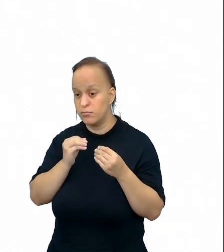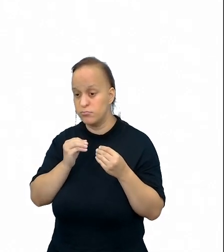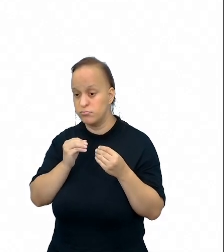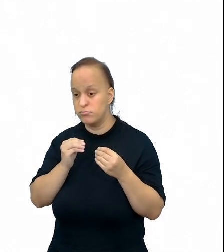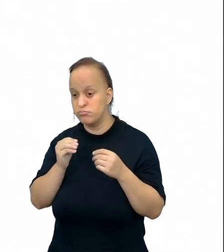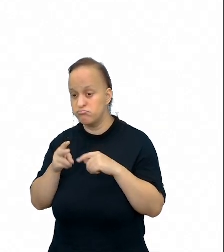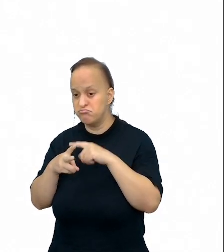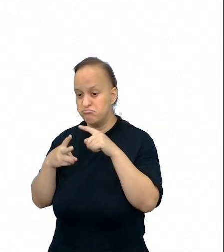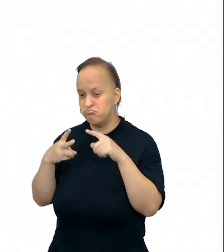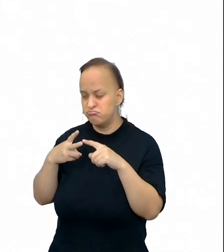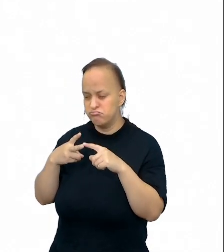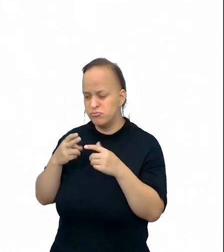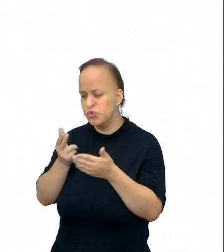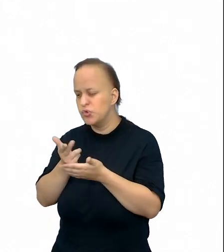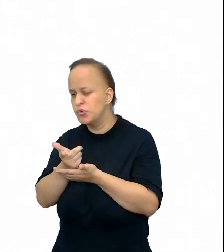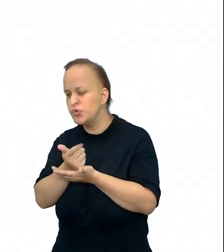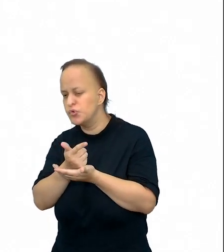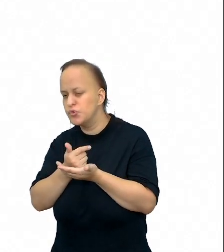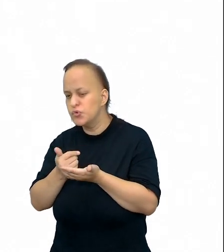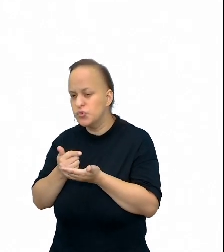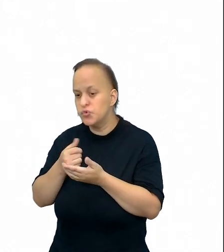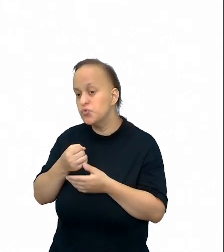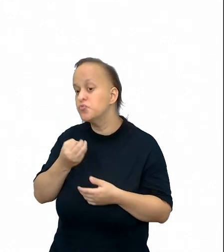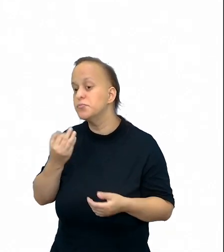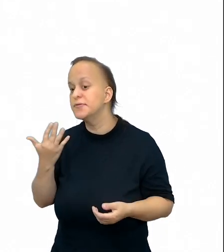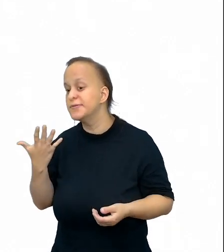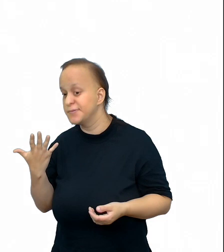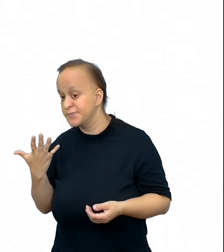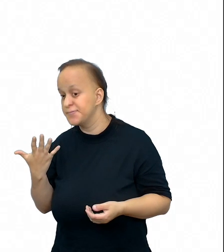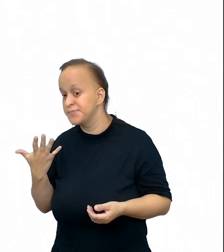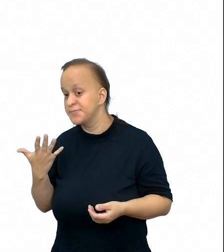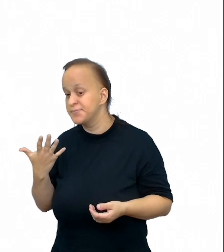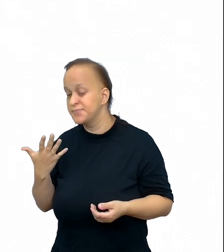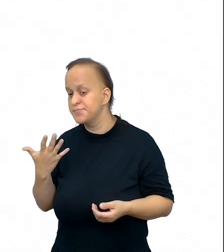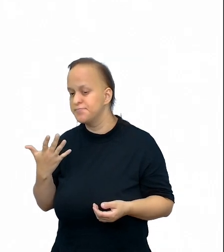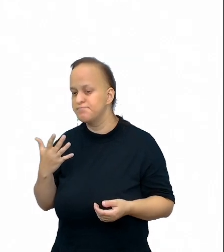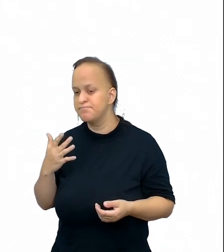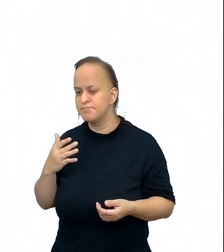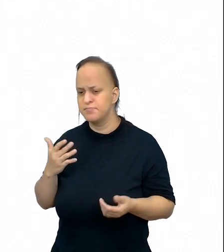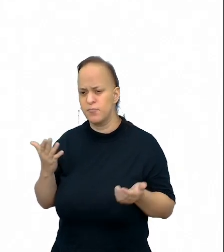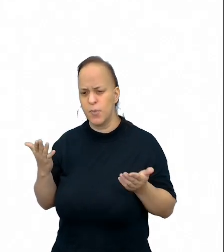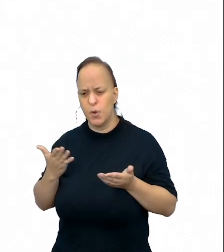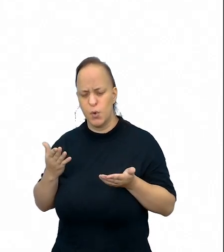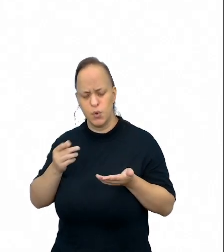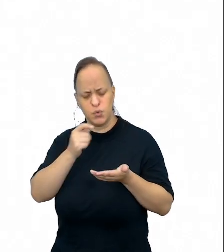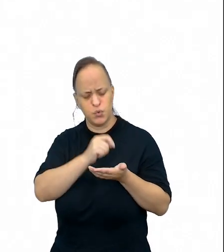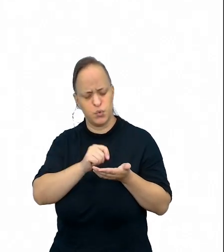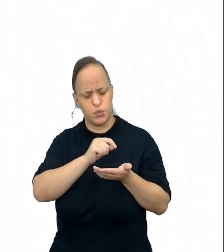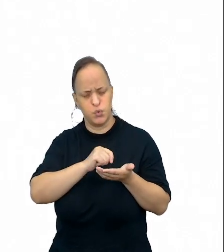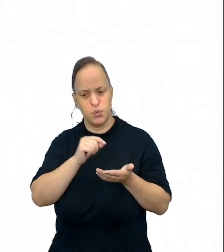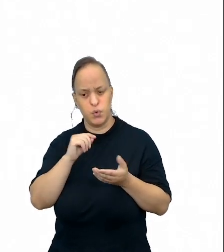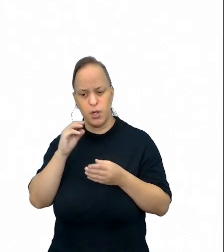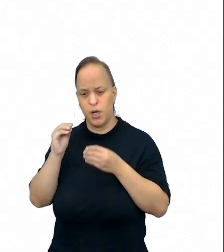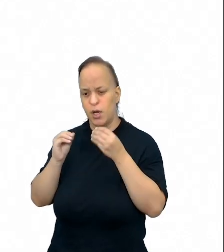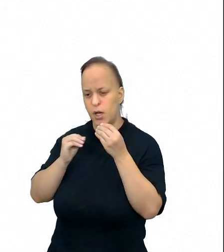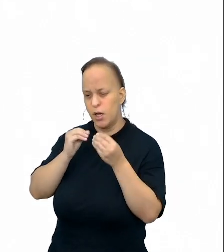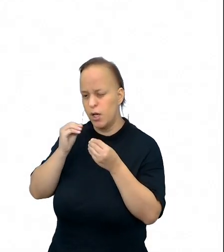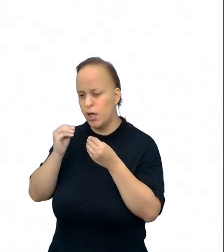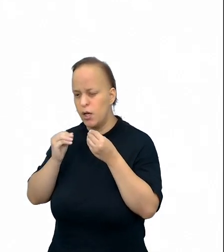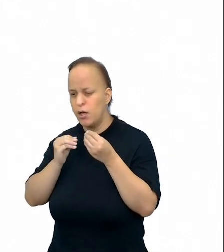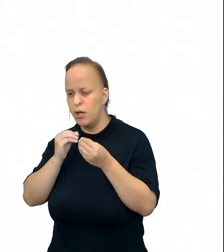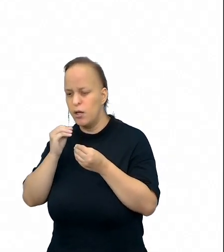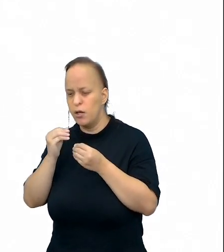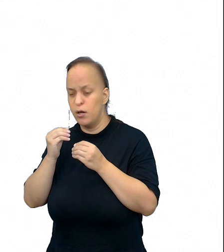se estabelecem, né? Imagina, um romance escrito hoje no mundo atual, contemporâneo,